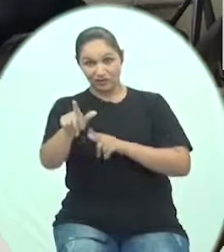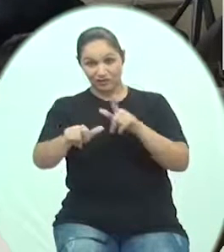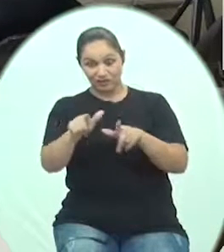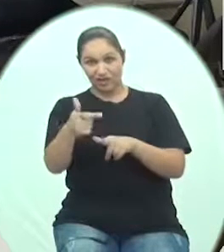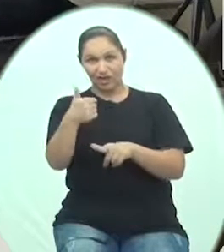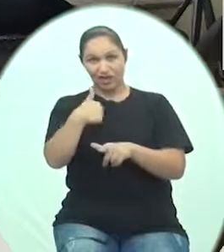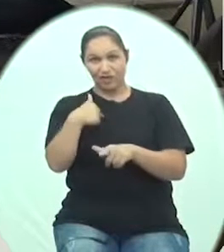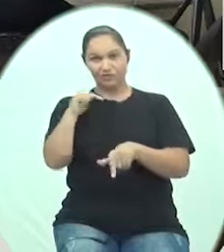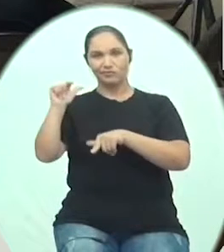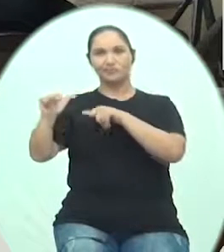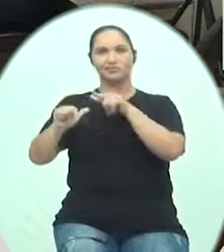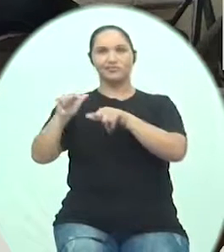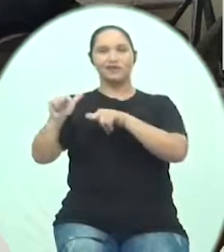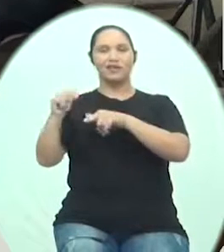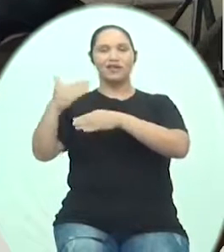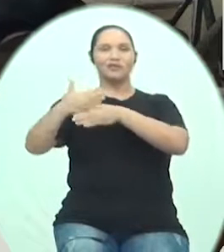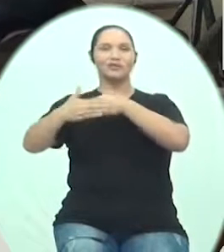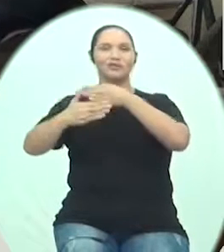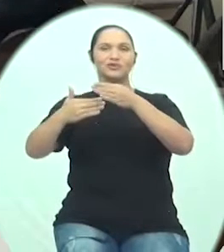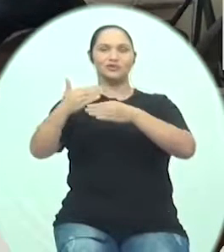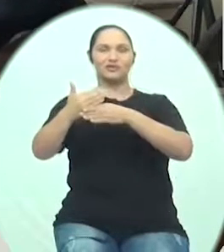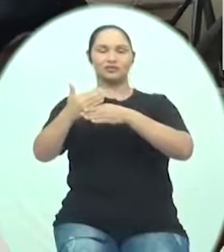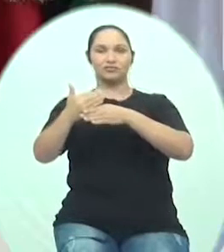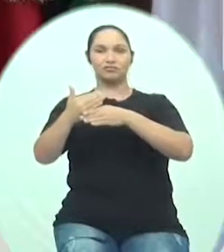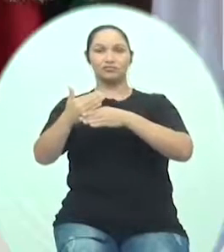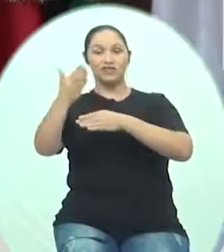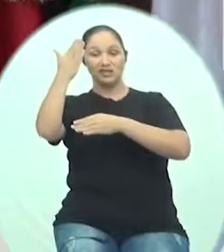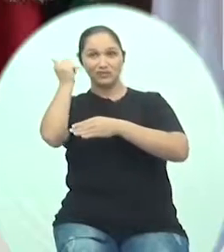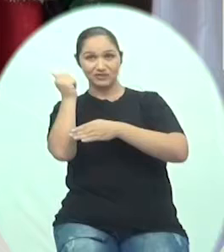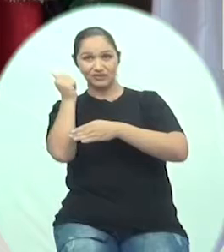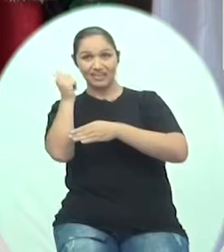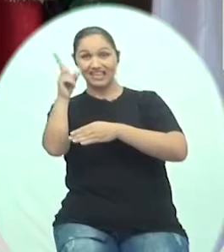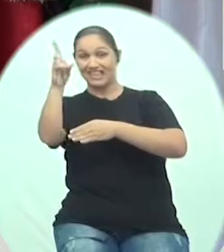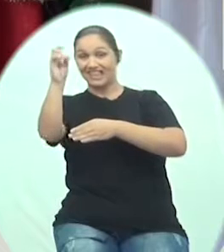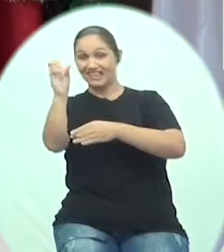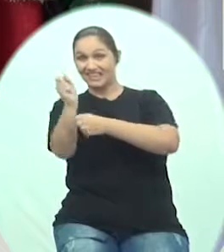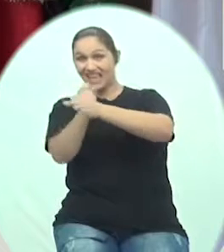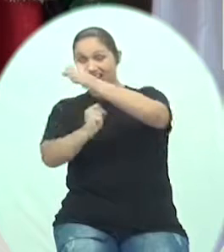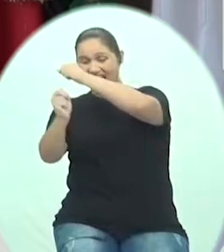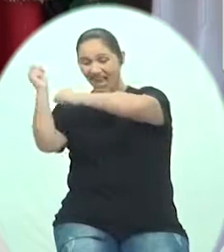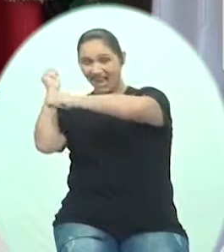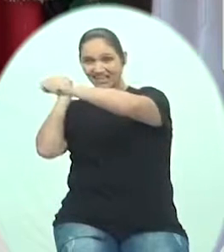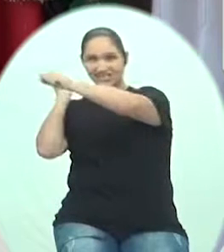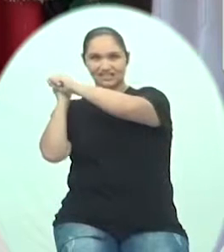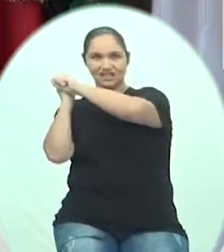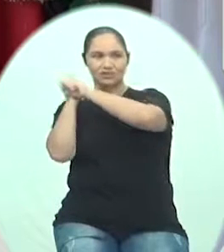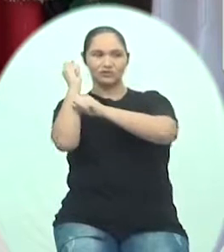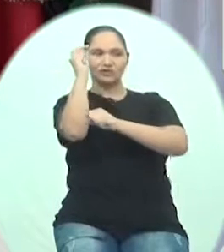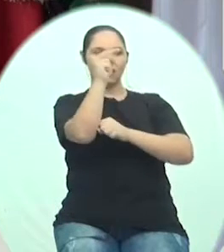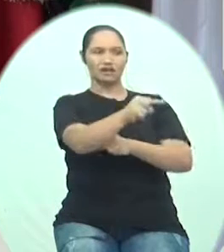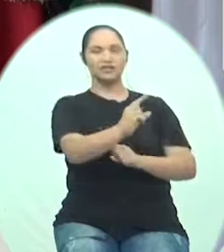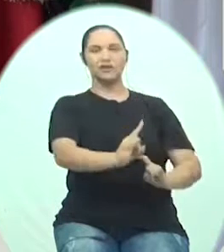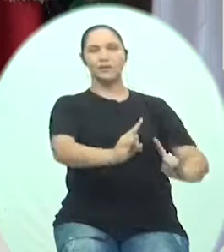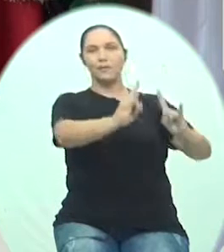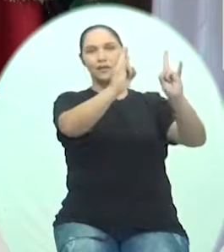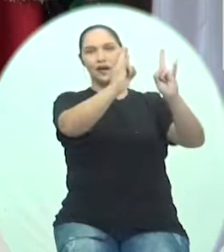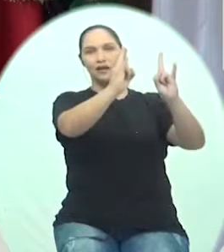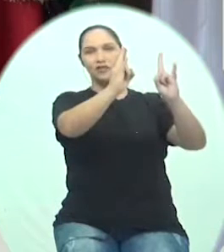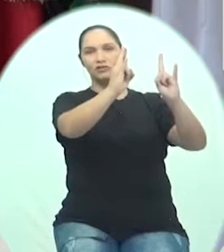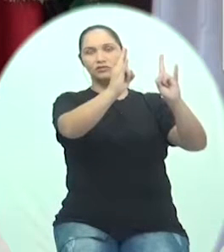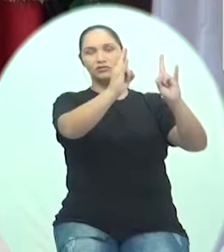tinha há 10 anos atrás condenado o telhado se não tivesse sido passado pro